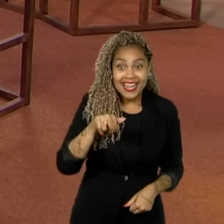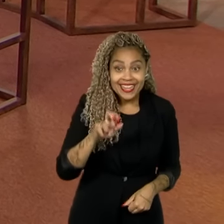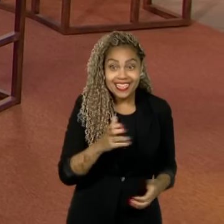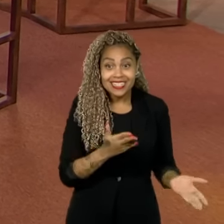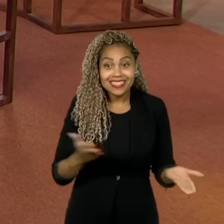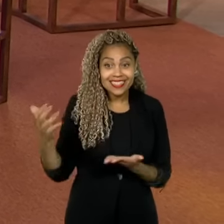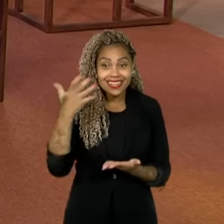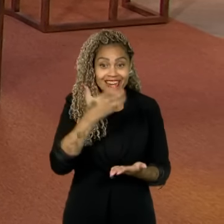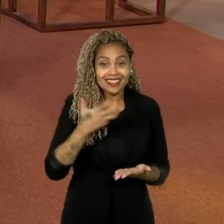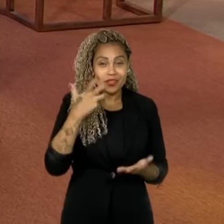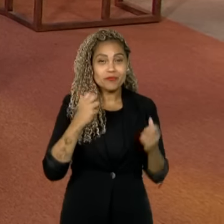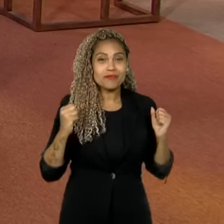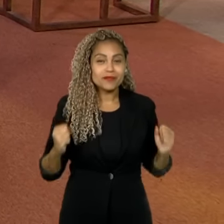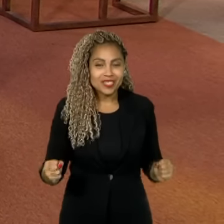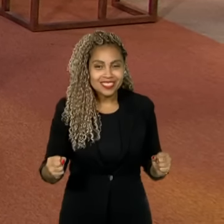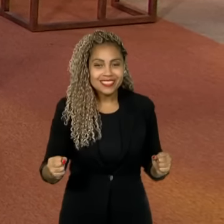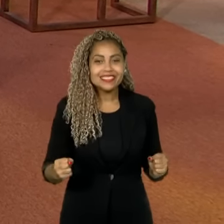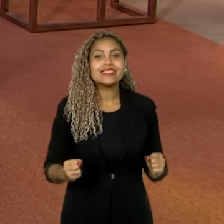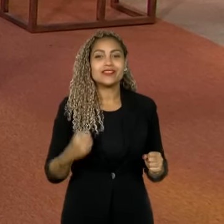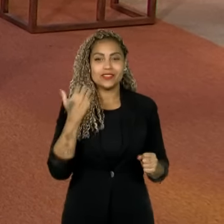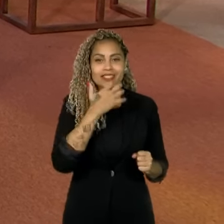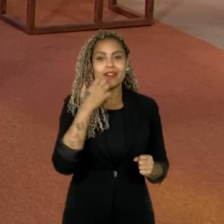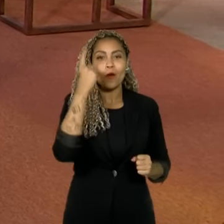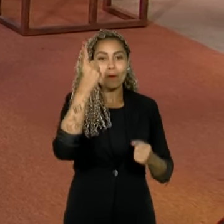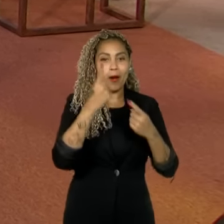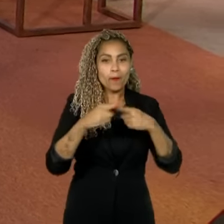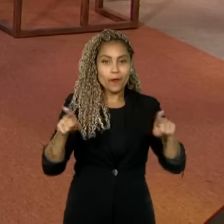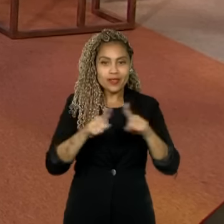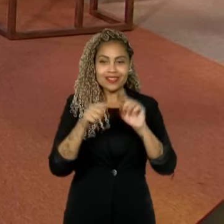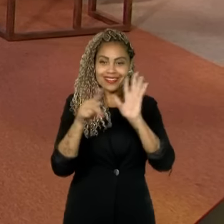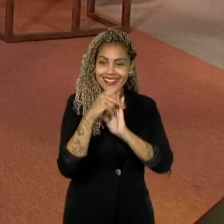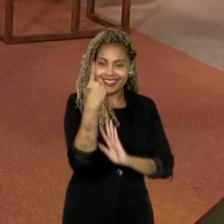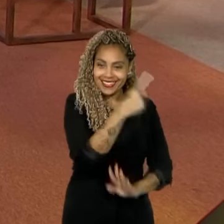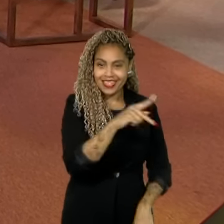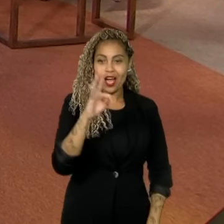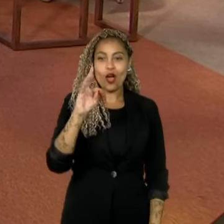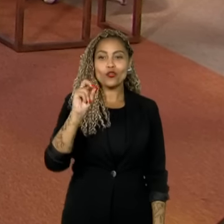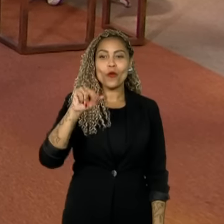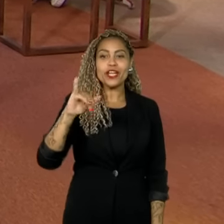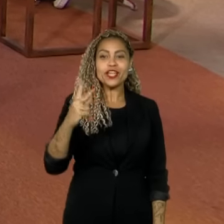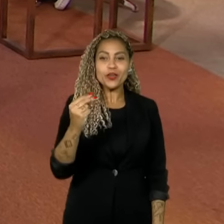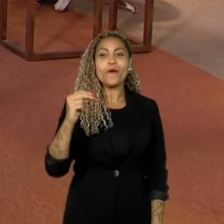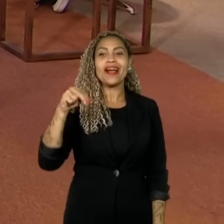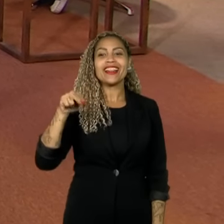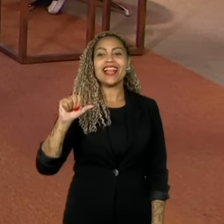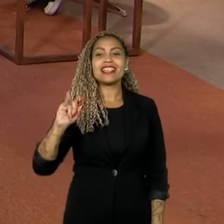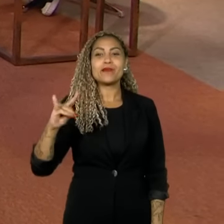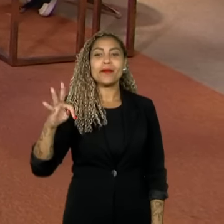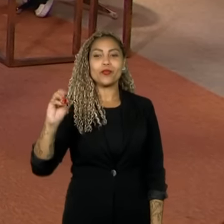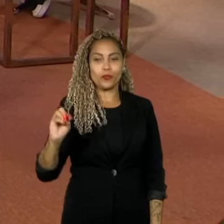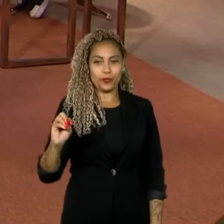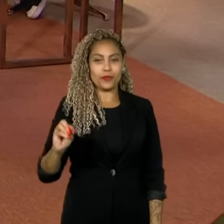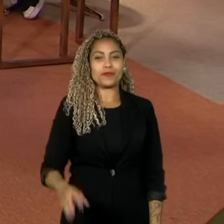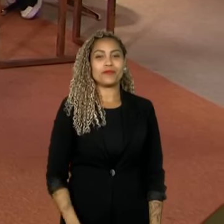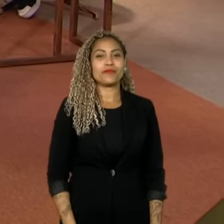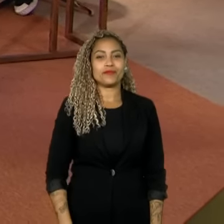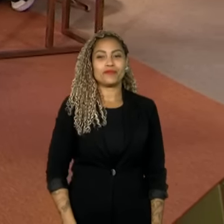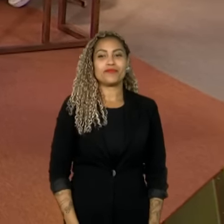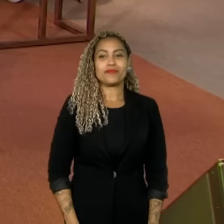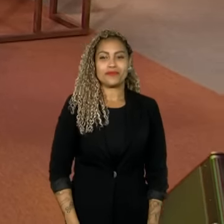favor, você cante. Canto uma música. Que é de... Pois é! De Toninho Nascimento do Romildo. Toninho Romildo,